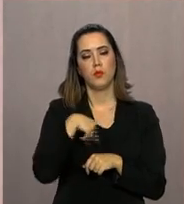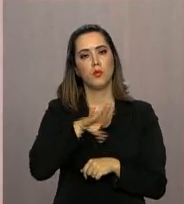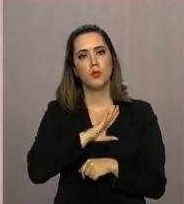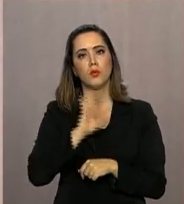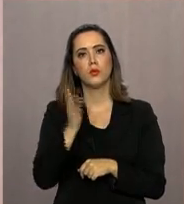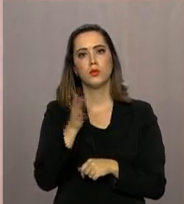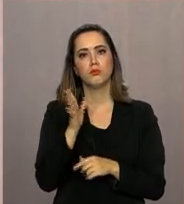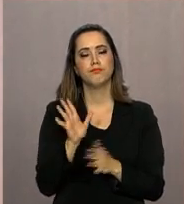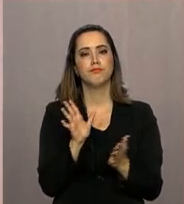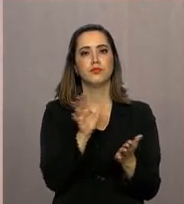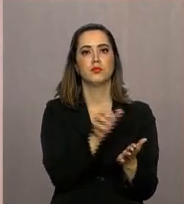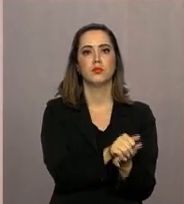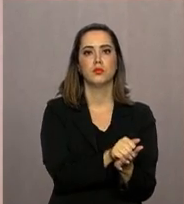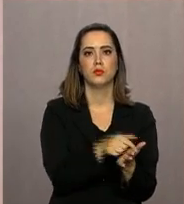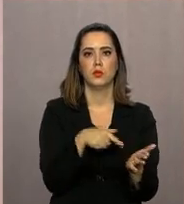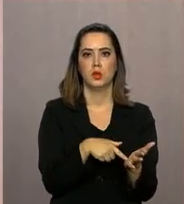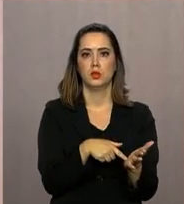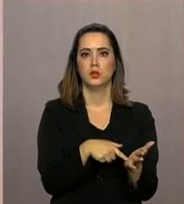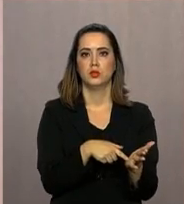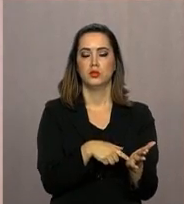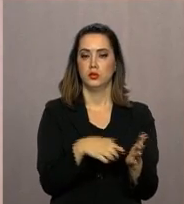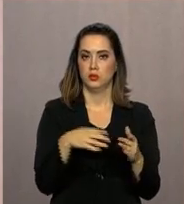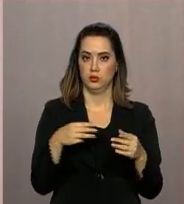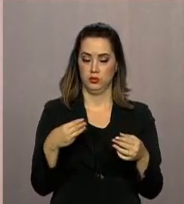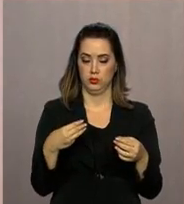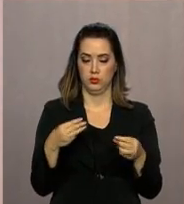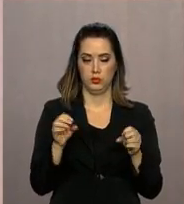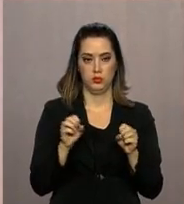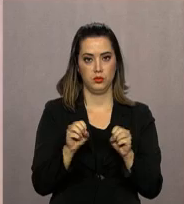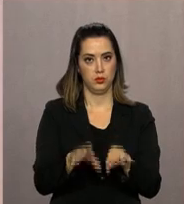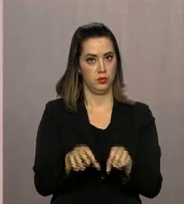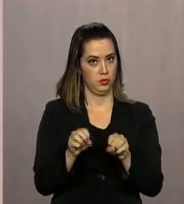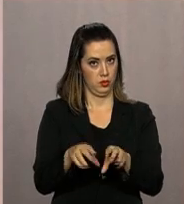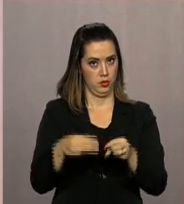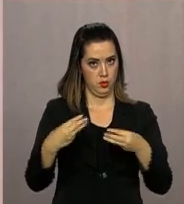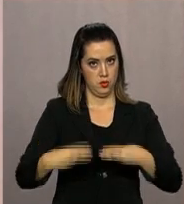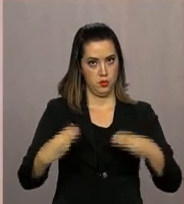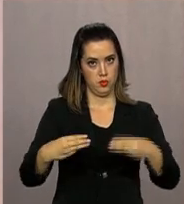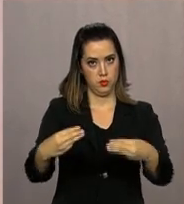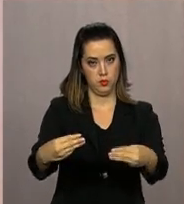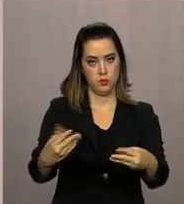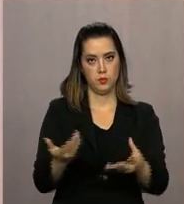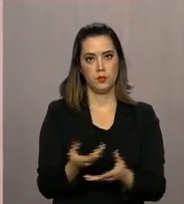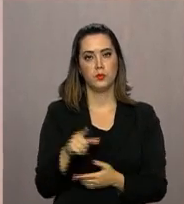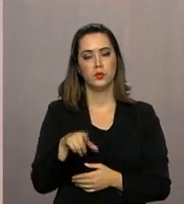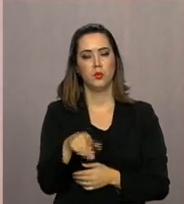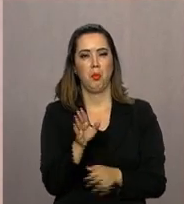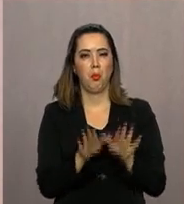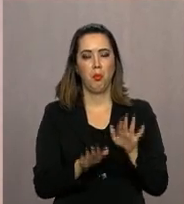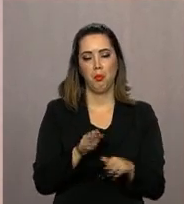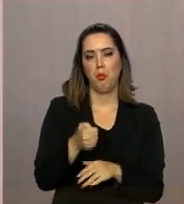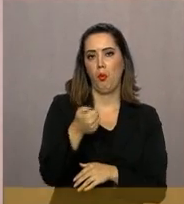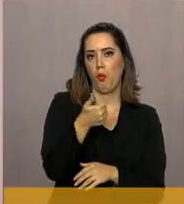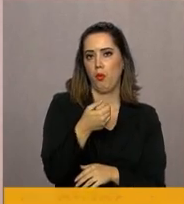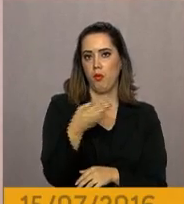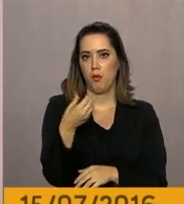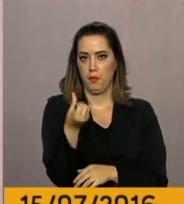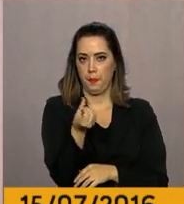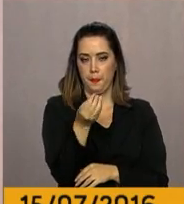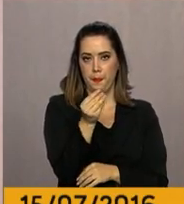Nós assumimos a pasta da educação há cerca de 60 dias, pouco mais de 60 dias,